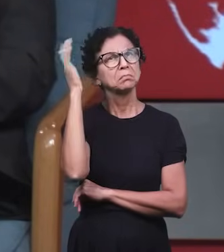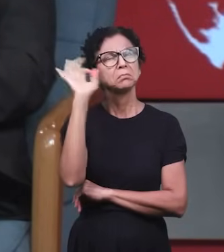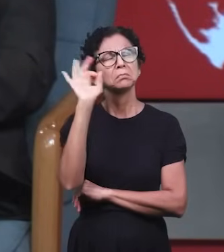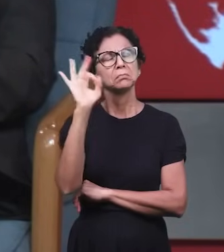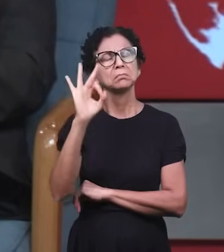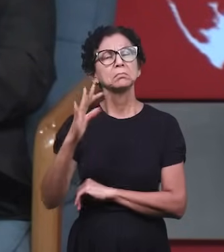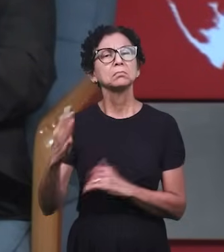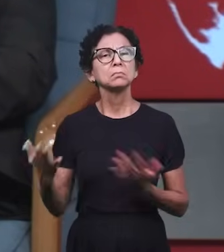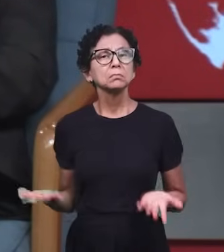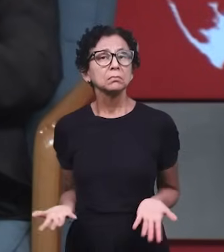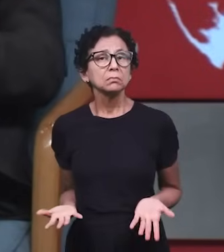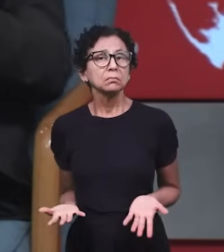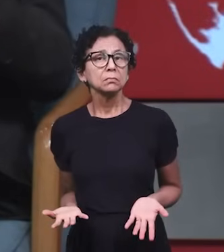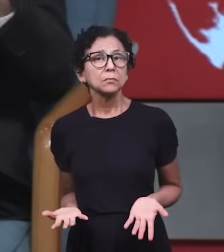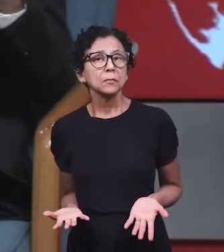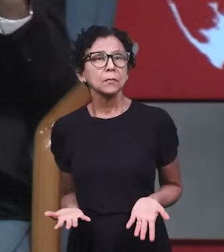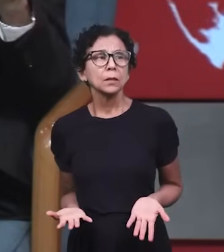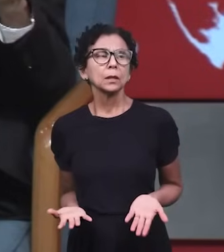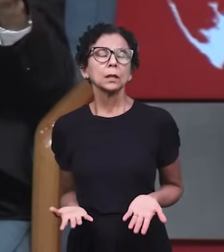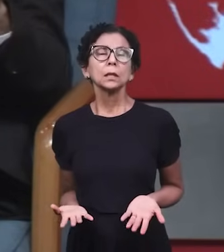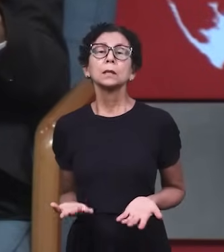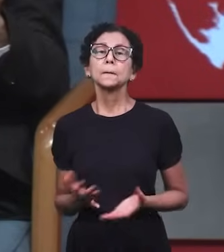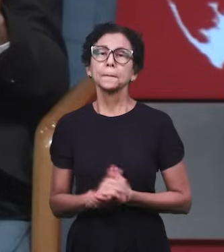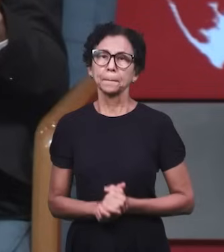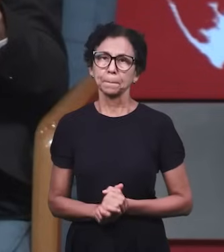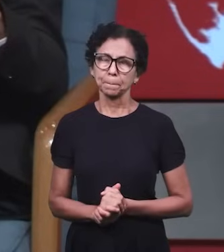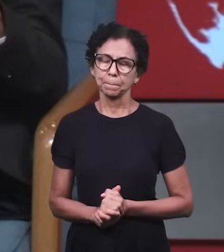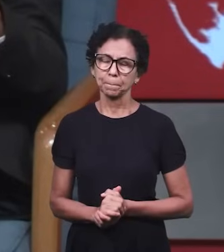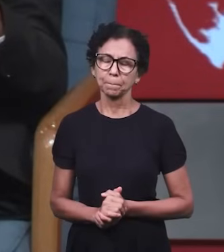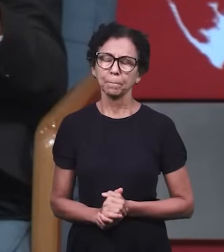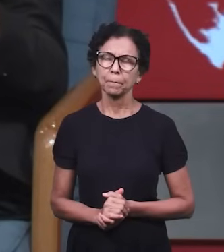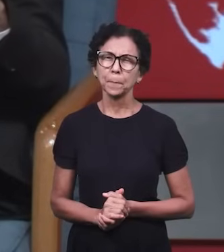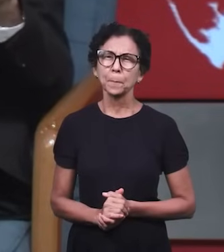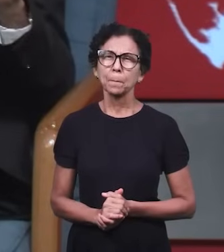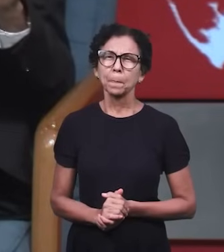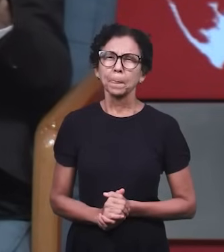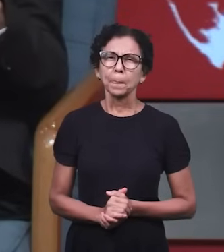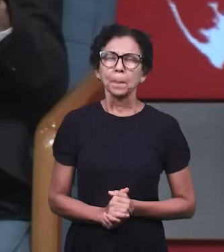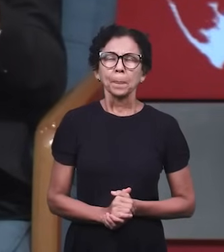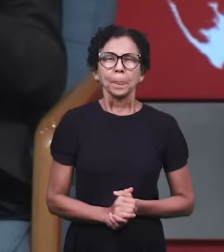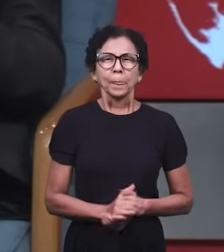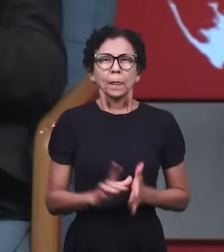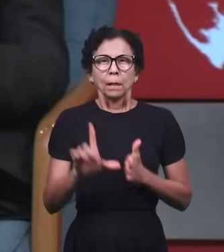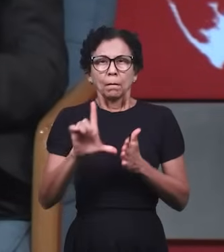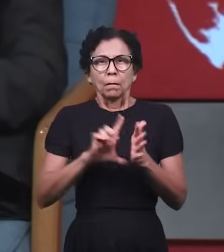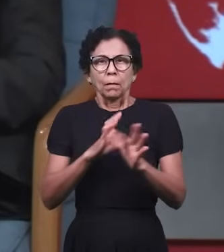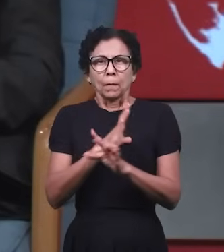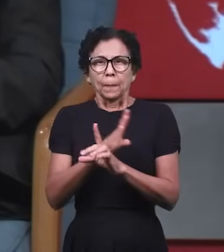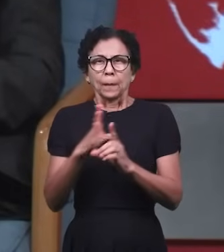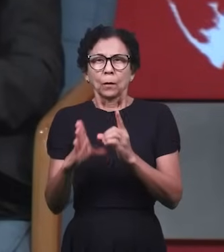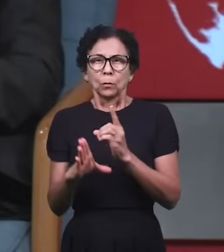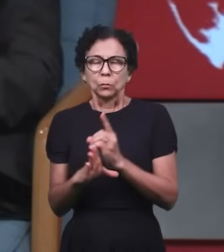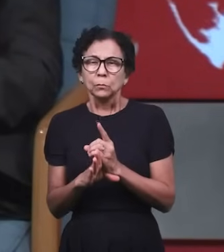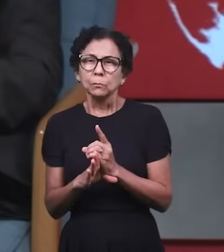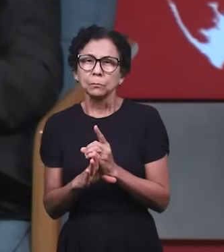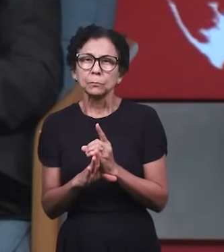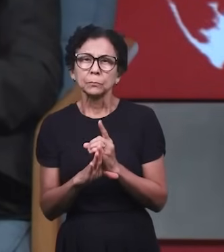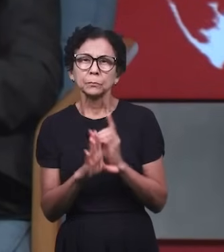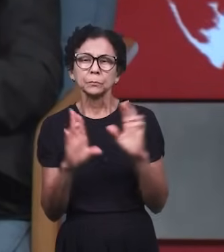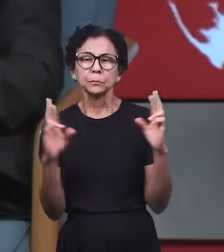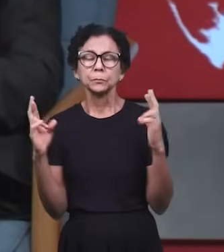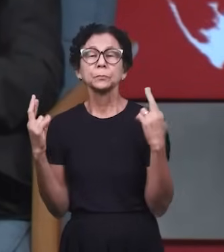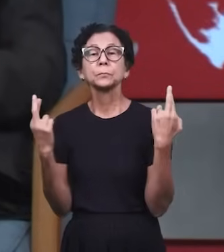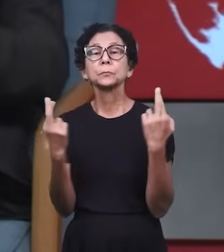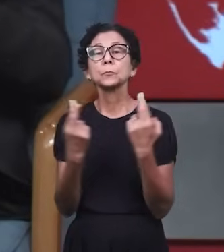profético? Por que nós nos reunimos aqueles 30 minutos antes do